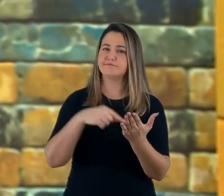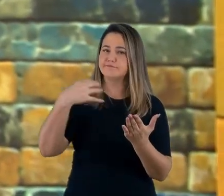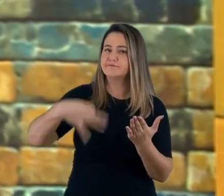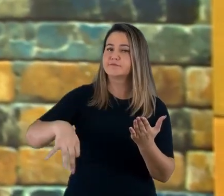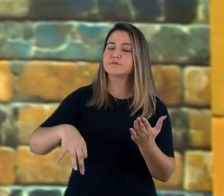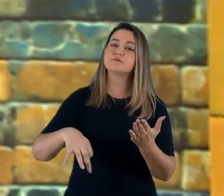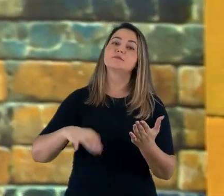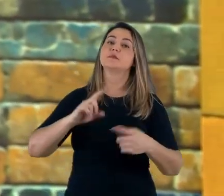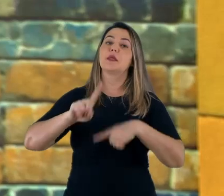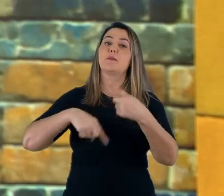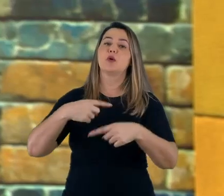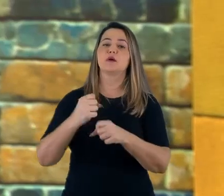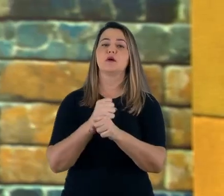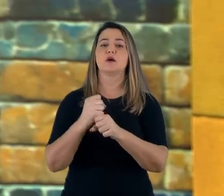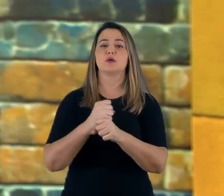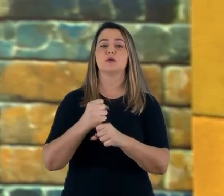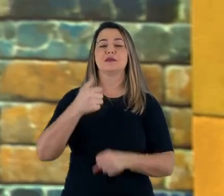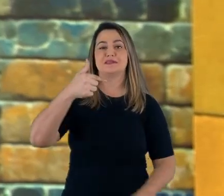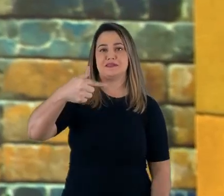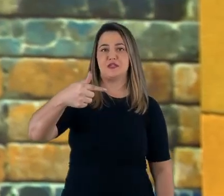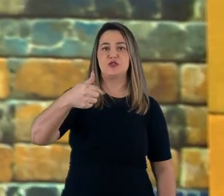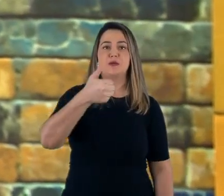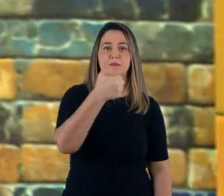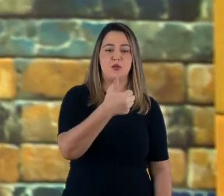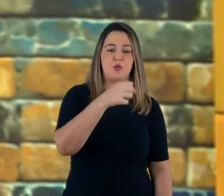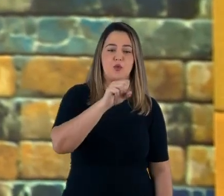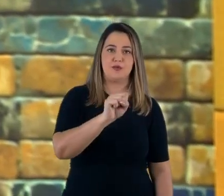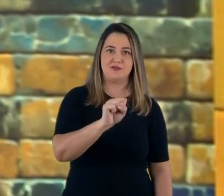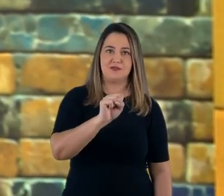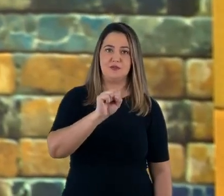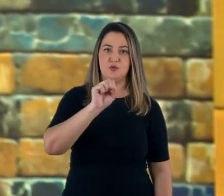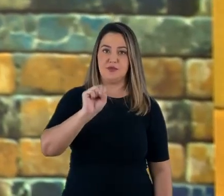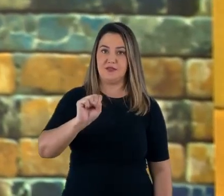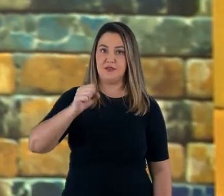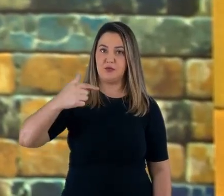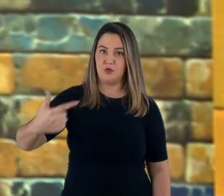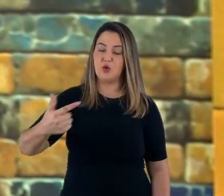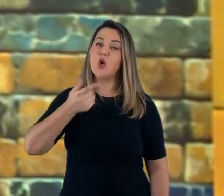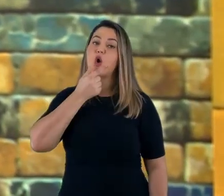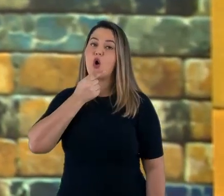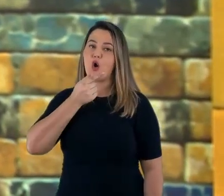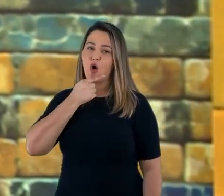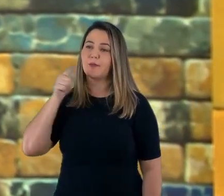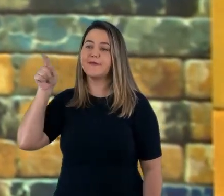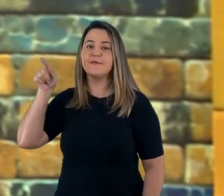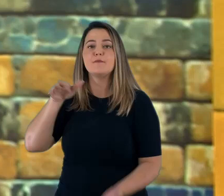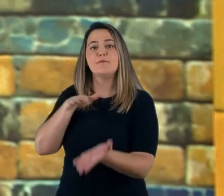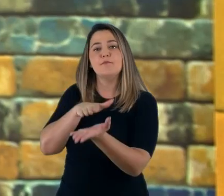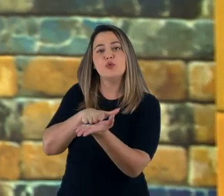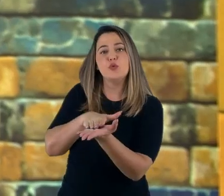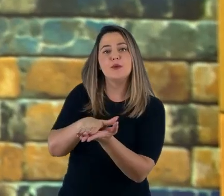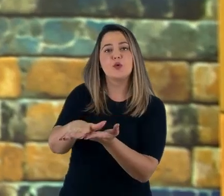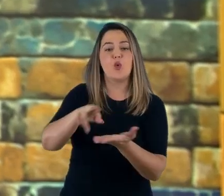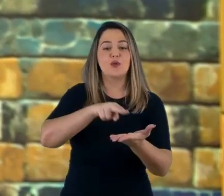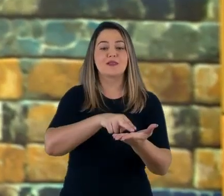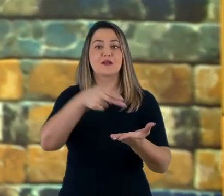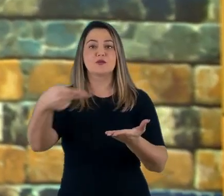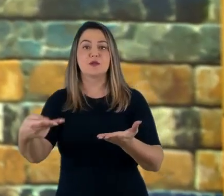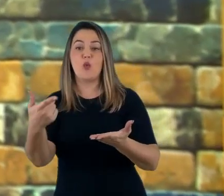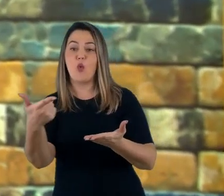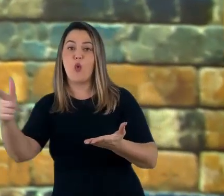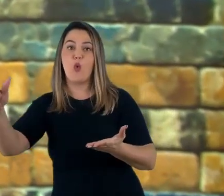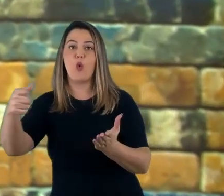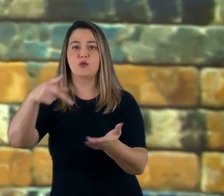7 anos depois, agora em 1882, Theophilus Pinhas publicou a tradução de um